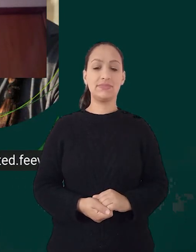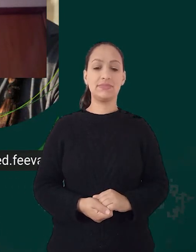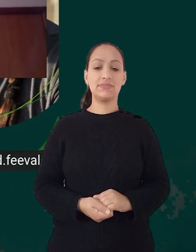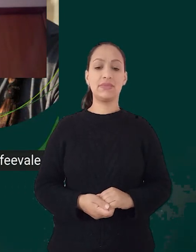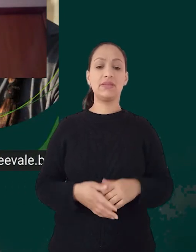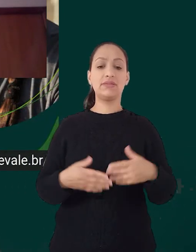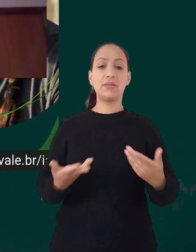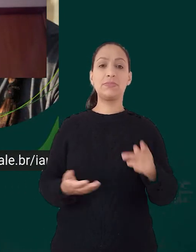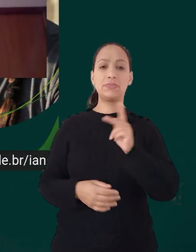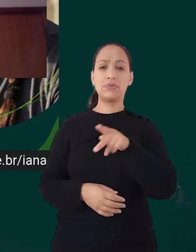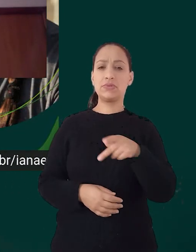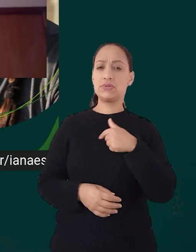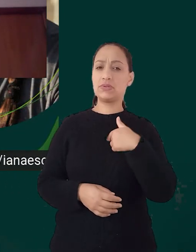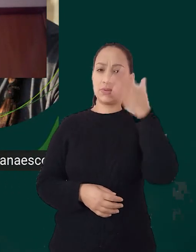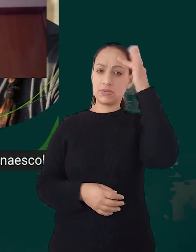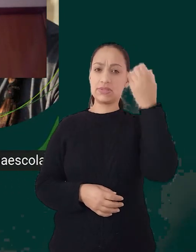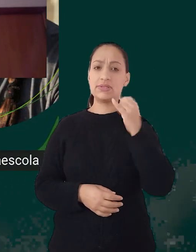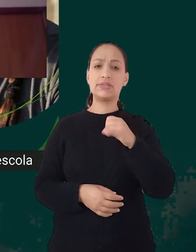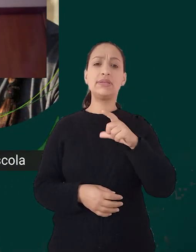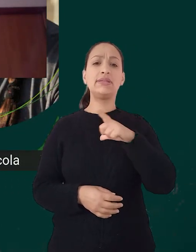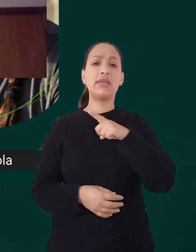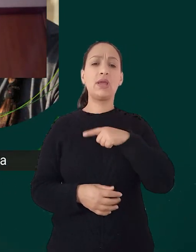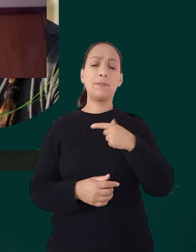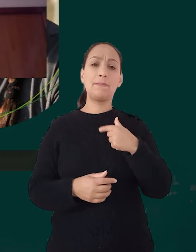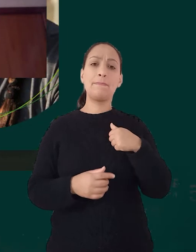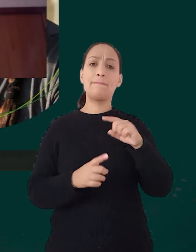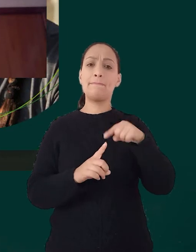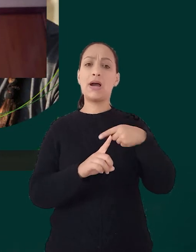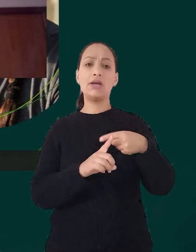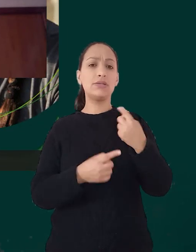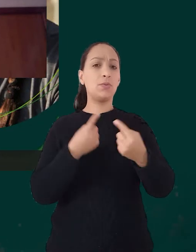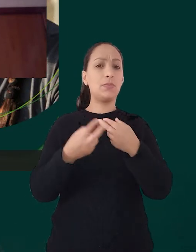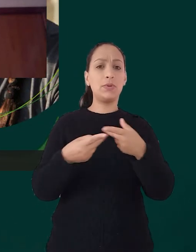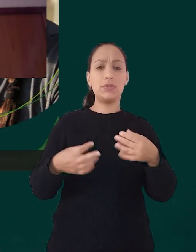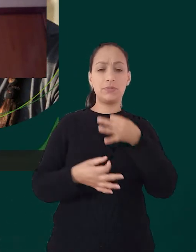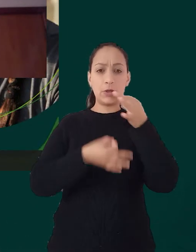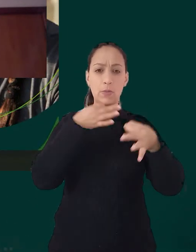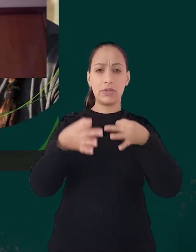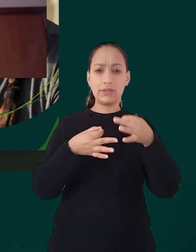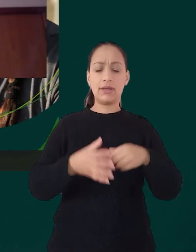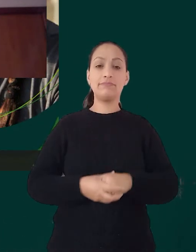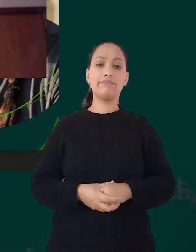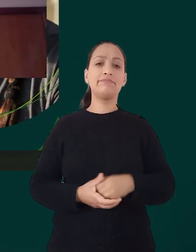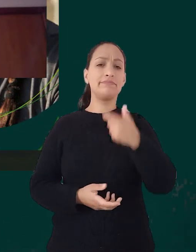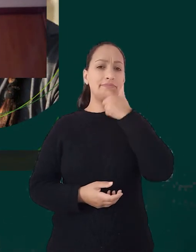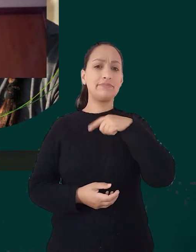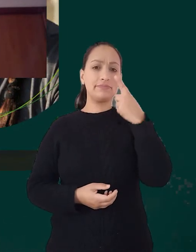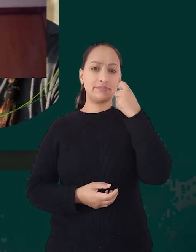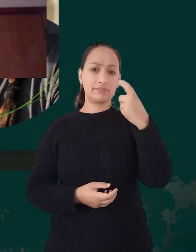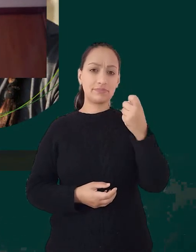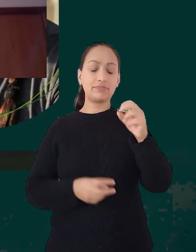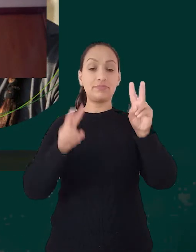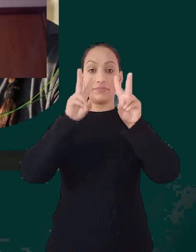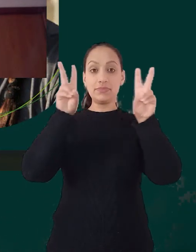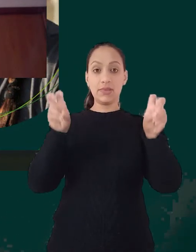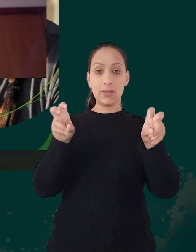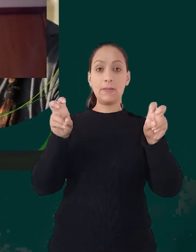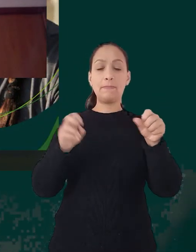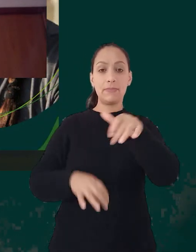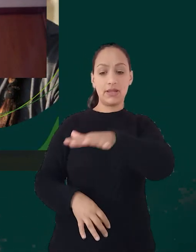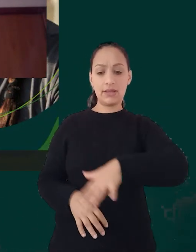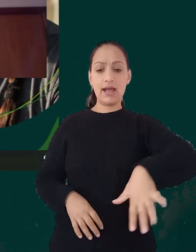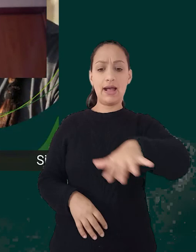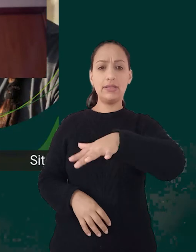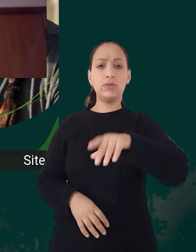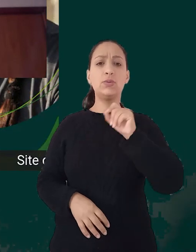Guilherme, não sei se tu tens mais alguma coisa para comentar, assim, achei bem interessante essa questão do mercado